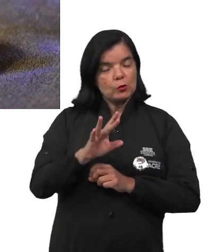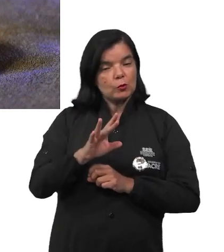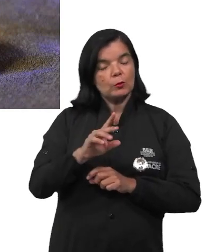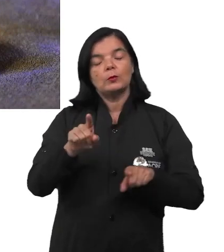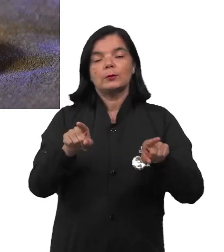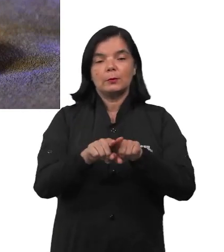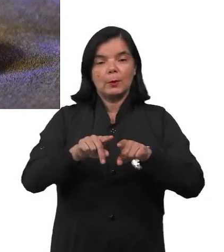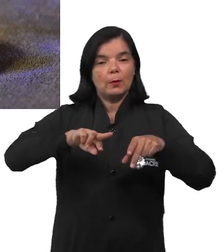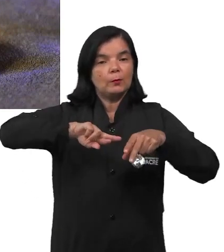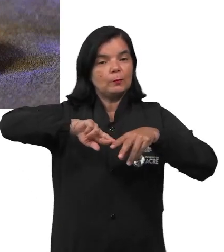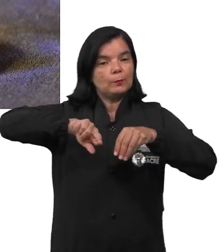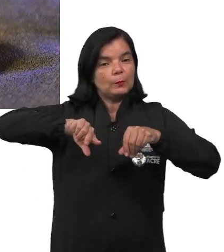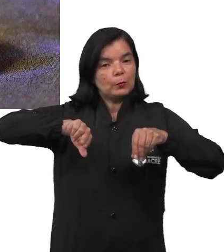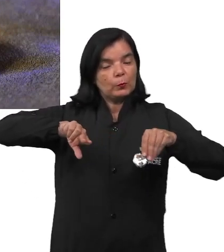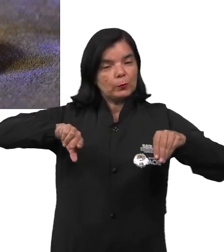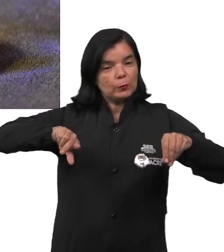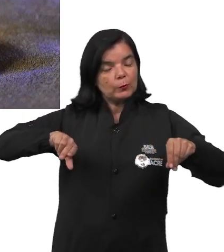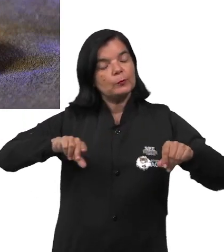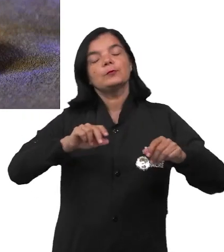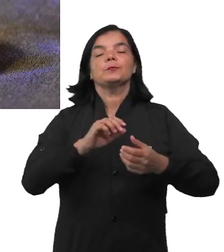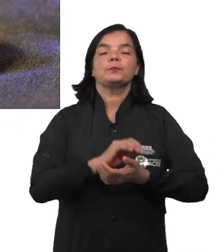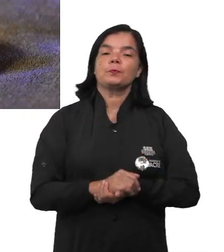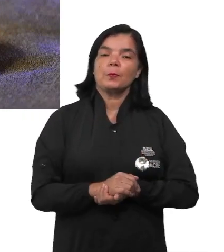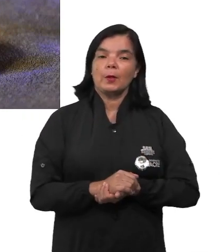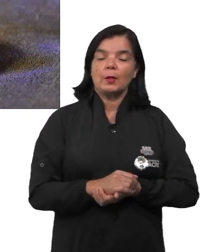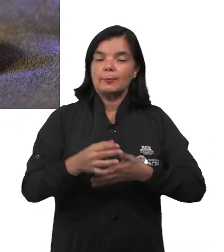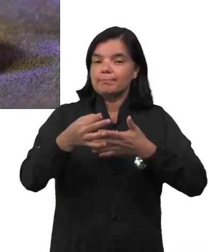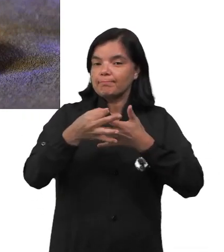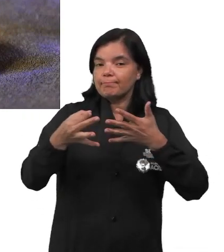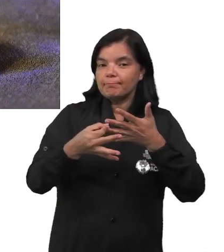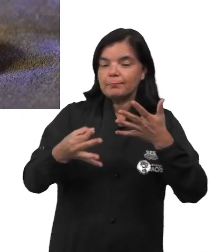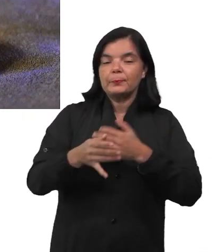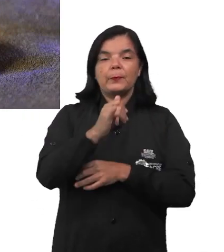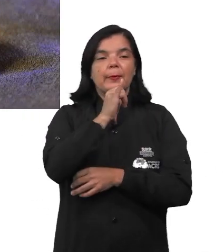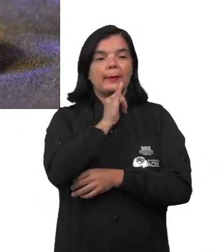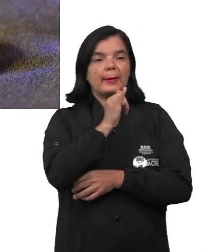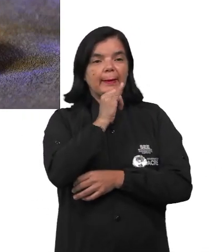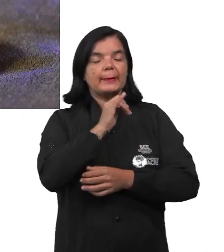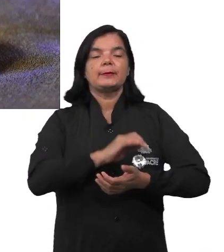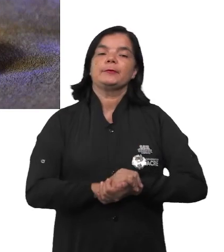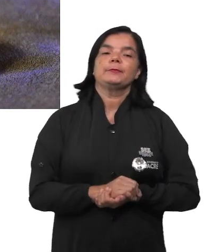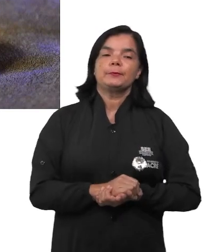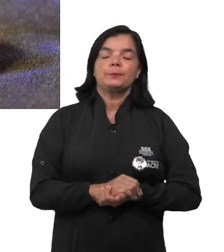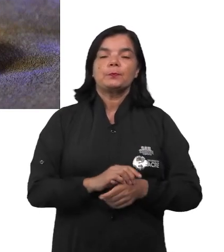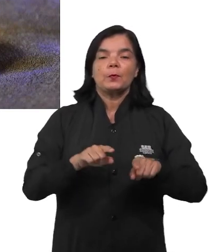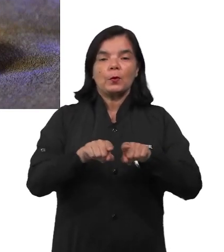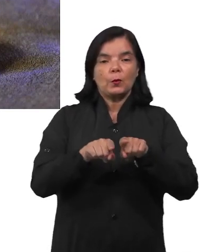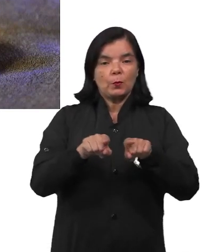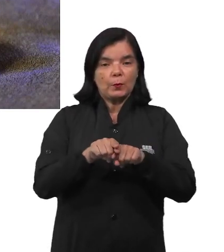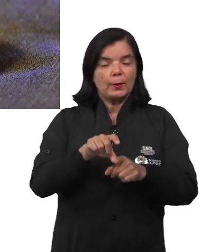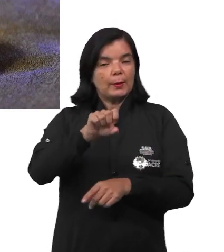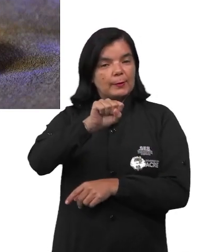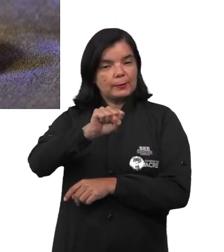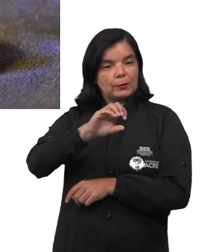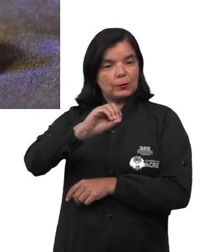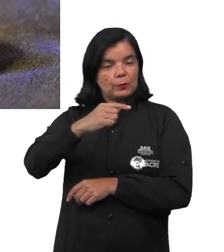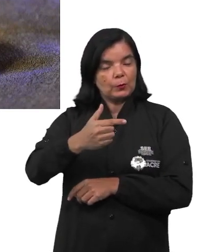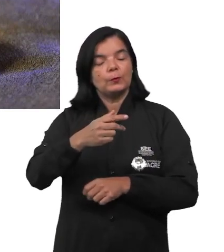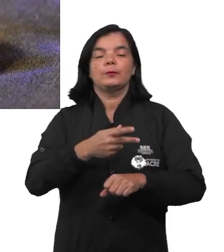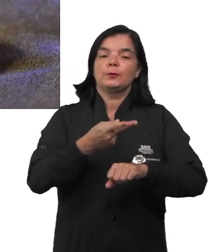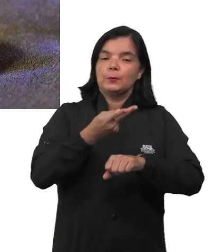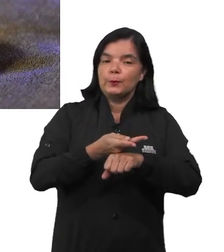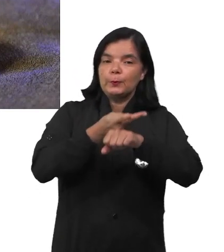aquele mineral que é formado apenas por um tipo de elemento. Por exemplo, o enxofre, a prata,